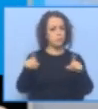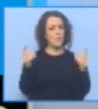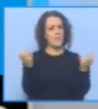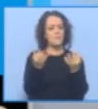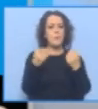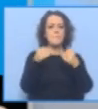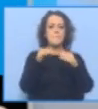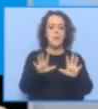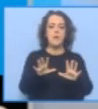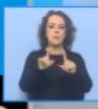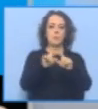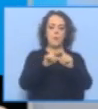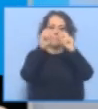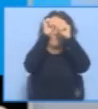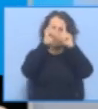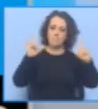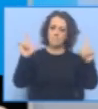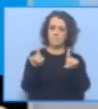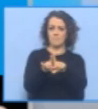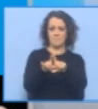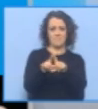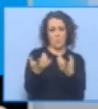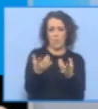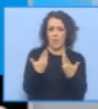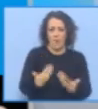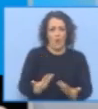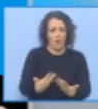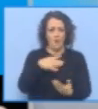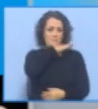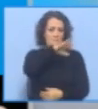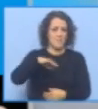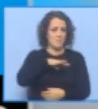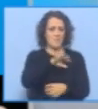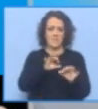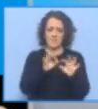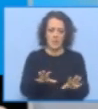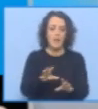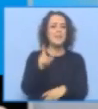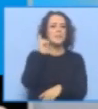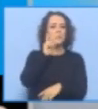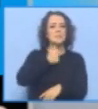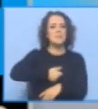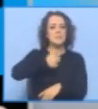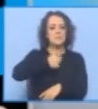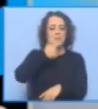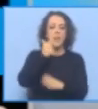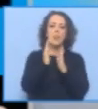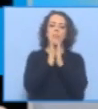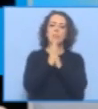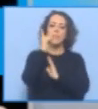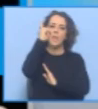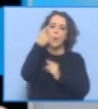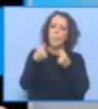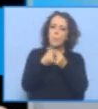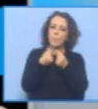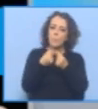de dimensão, não seriam diferentes do que as famílias têm hoje. Portanto, perceber que Deus está próximo no nosso contexto verdadeiro, naquilo